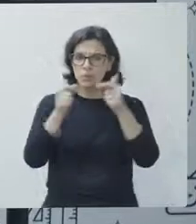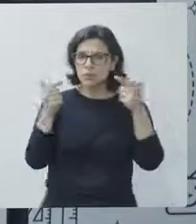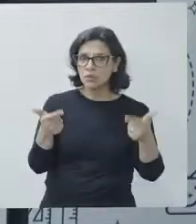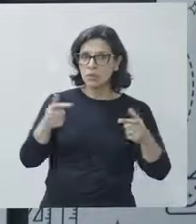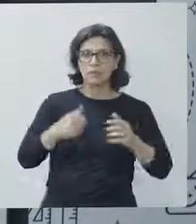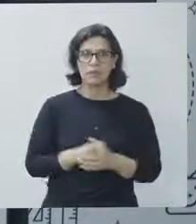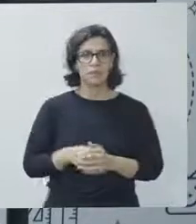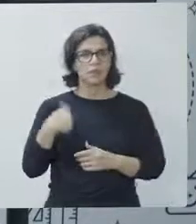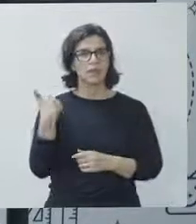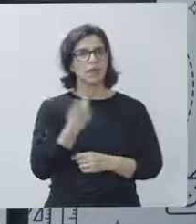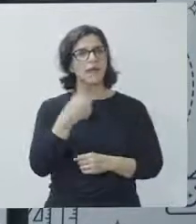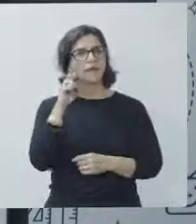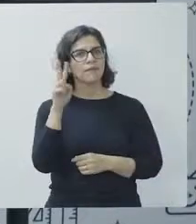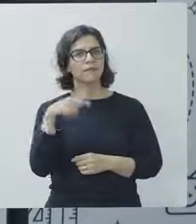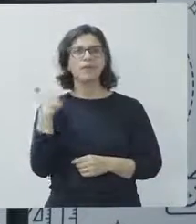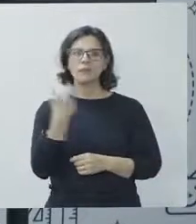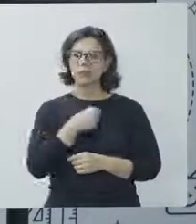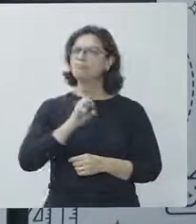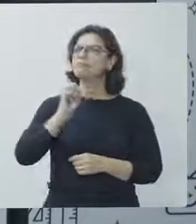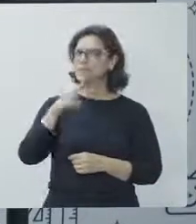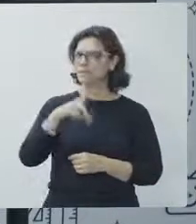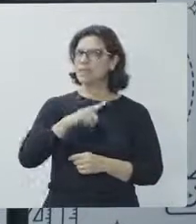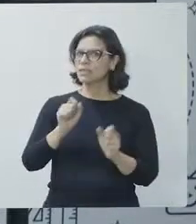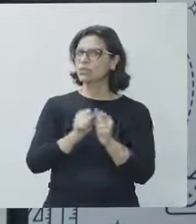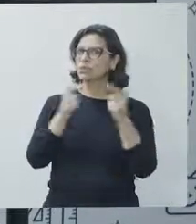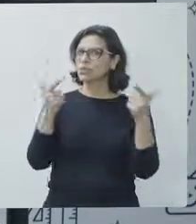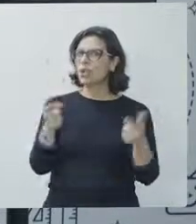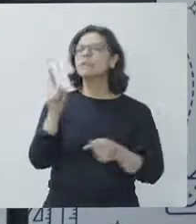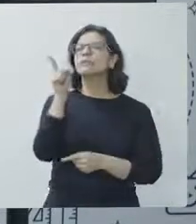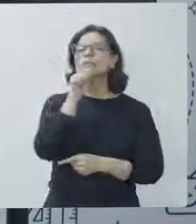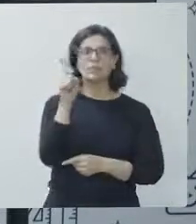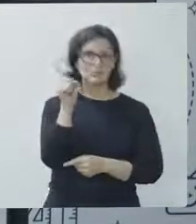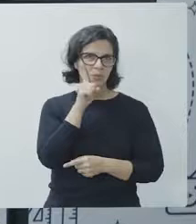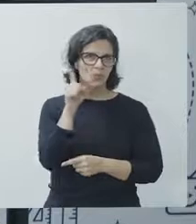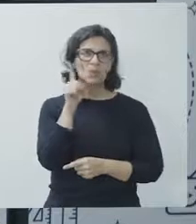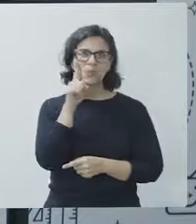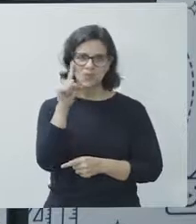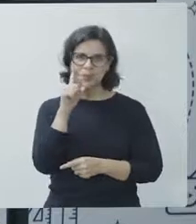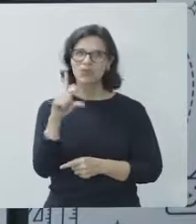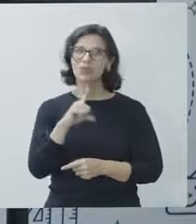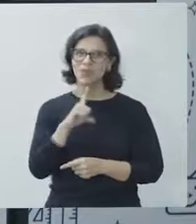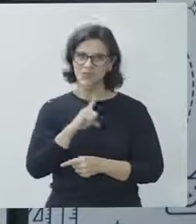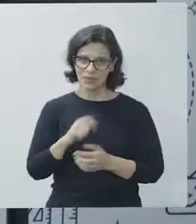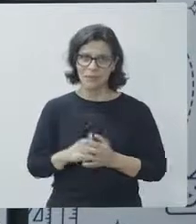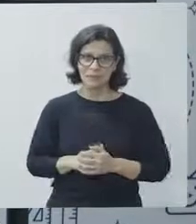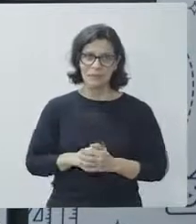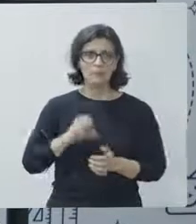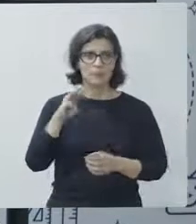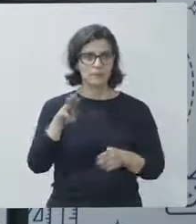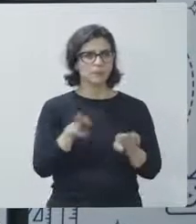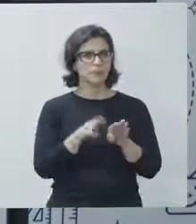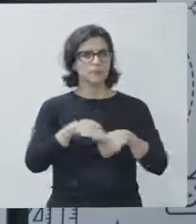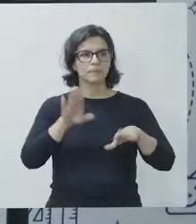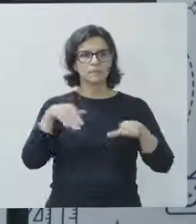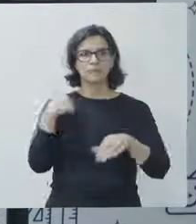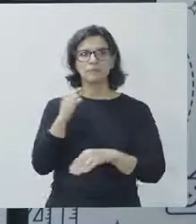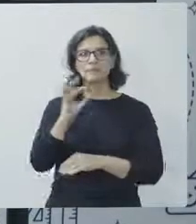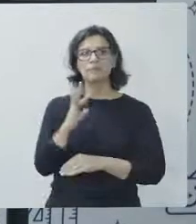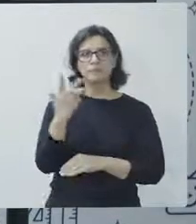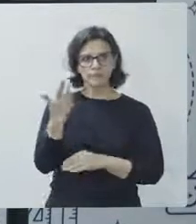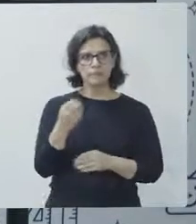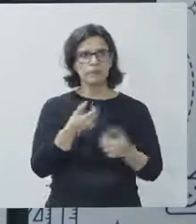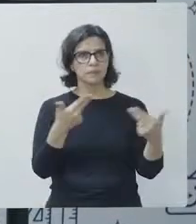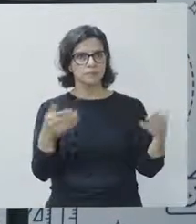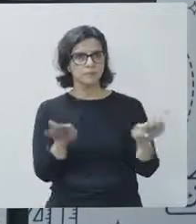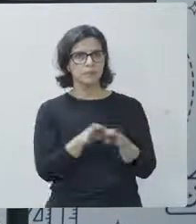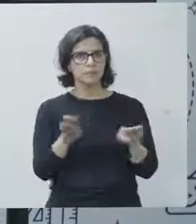sorte, a gente vê que a gente tem sim sorte todos os dias, né? E sim, tá, às vezes acontece algumas